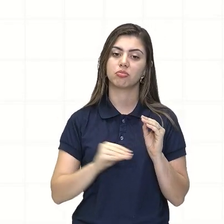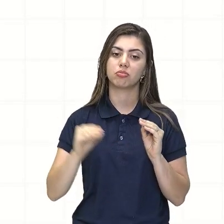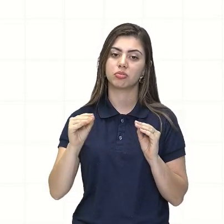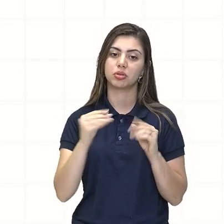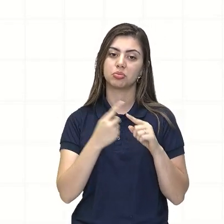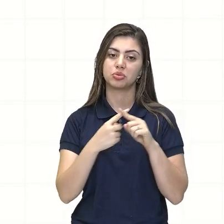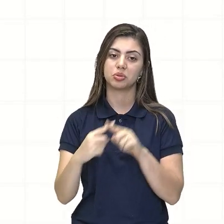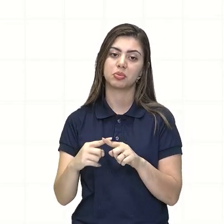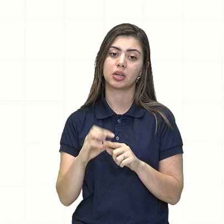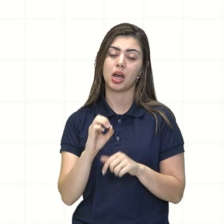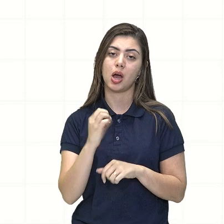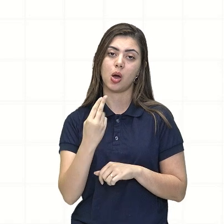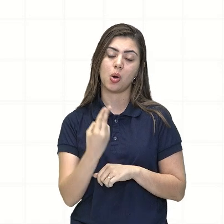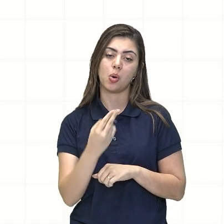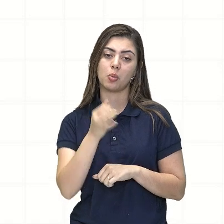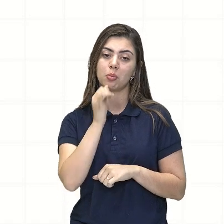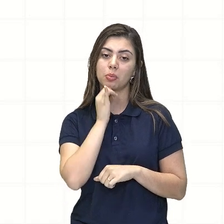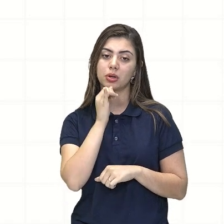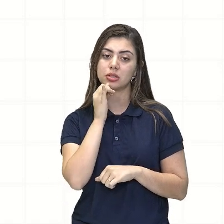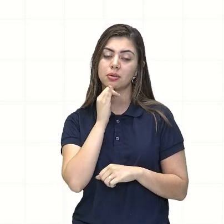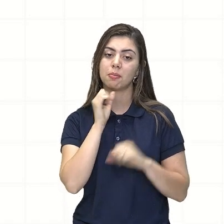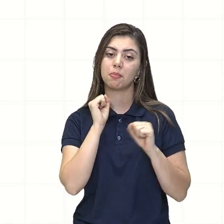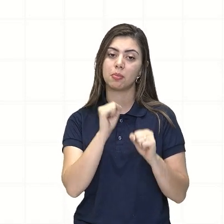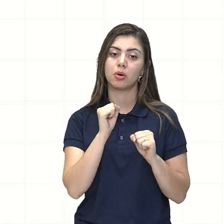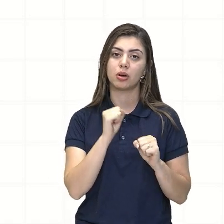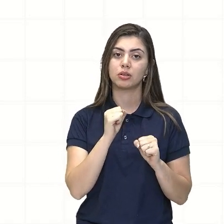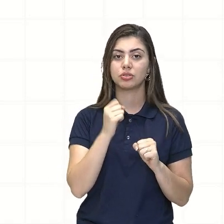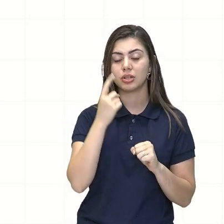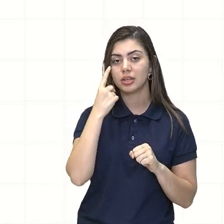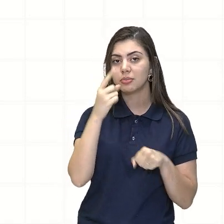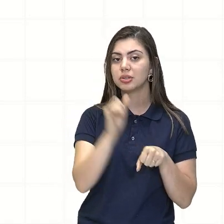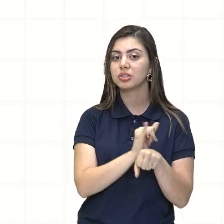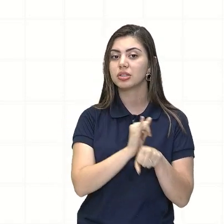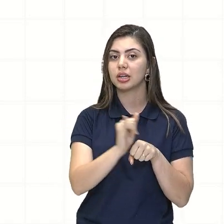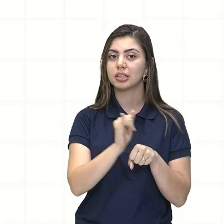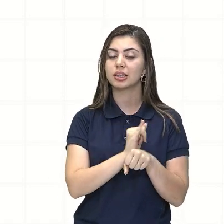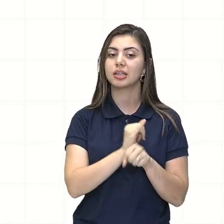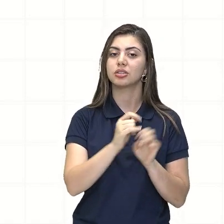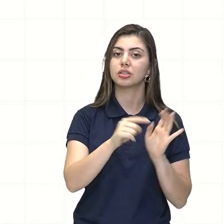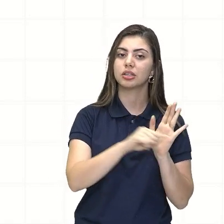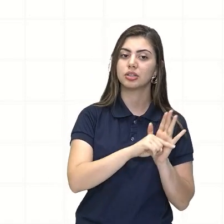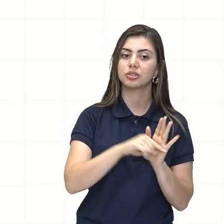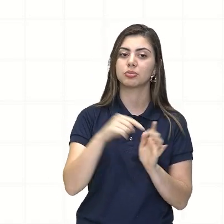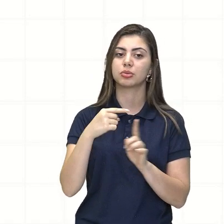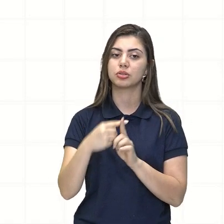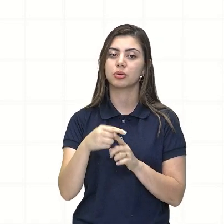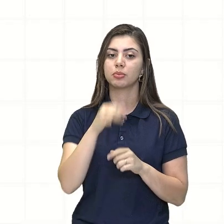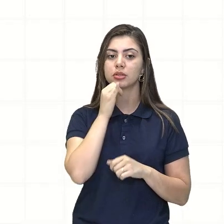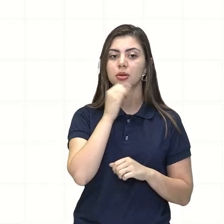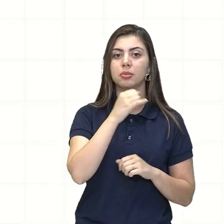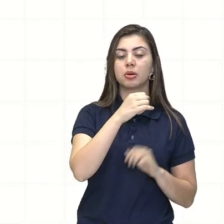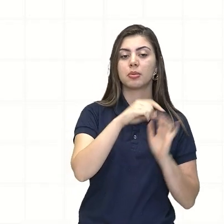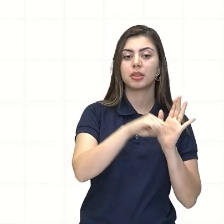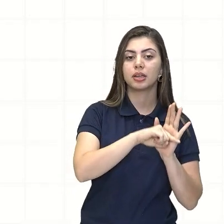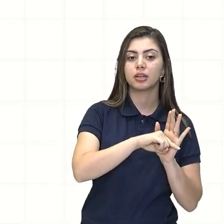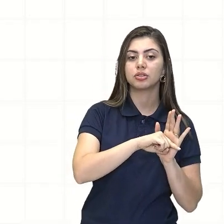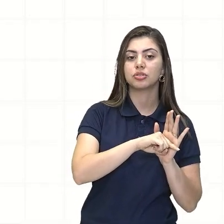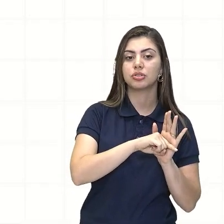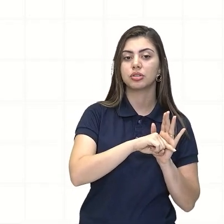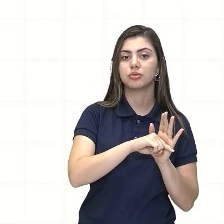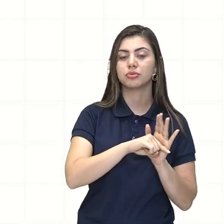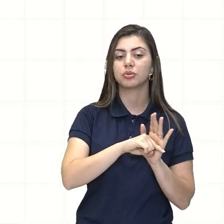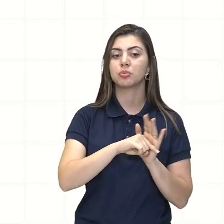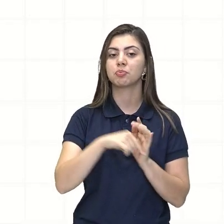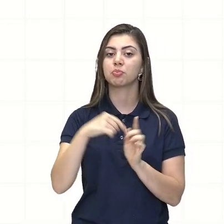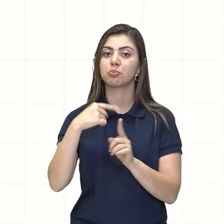multiplicando, ou eu posso resolver pelo meu jogo de sinal. Menos com o sinal que não aparece, se não aparece